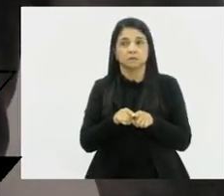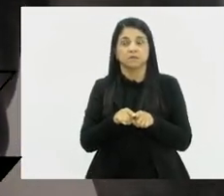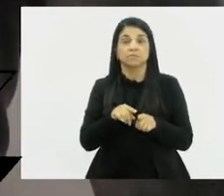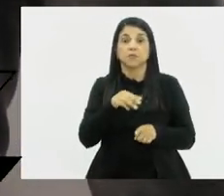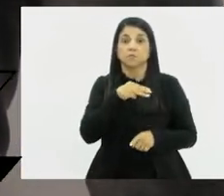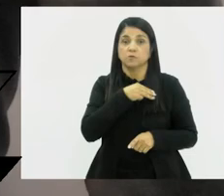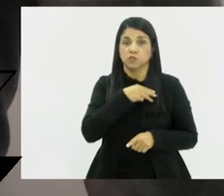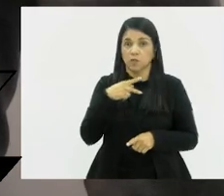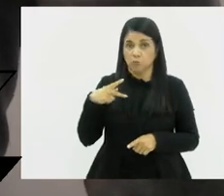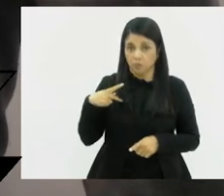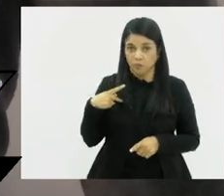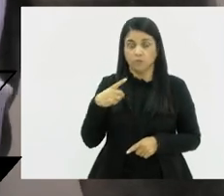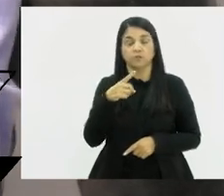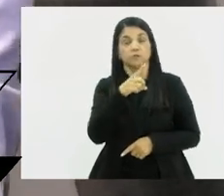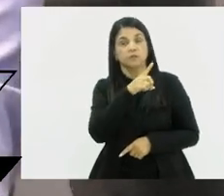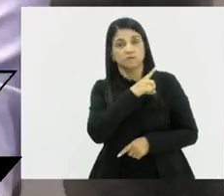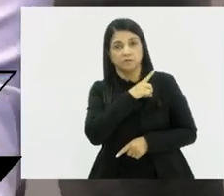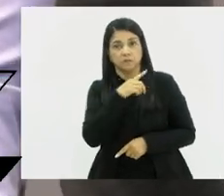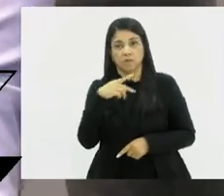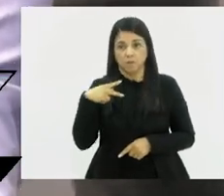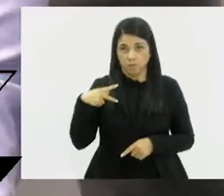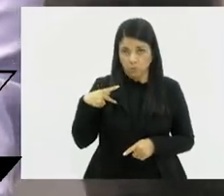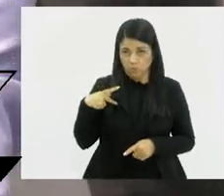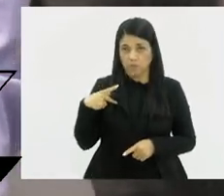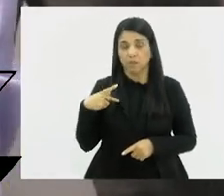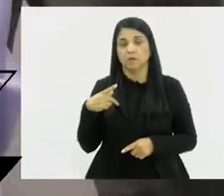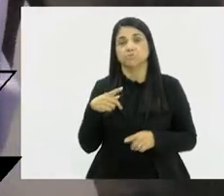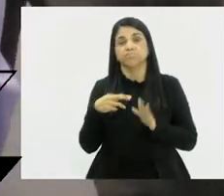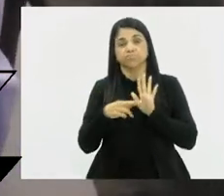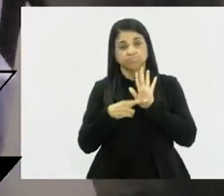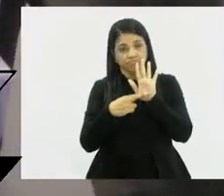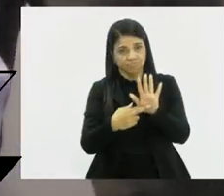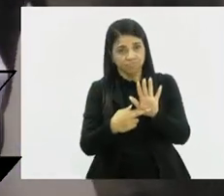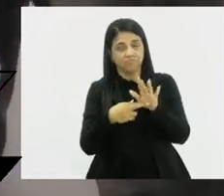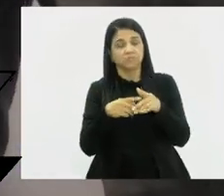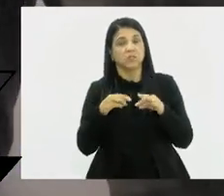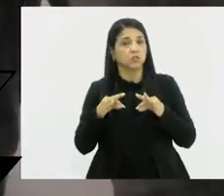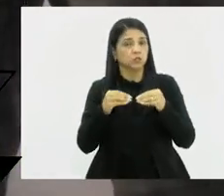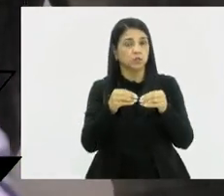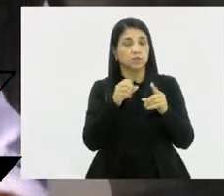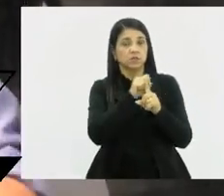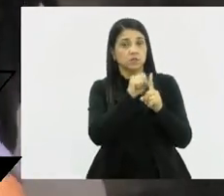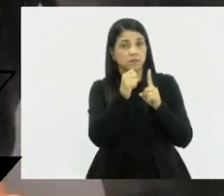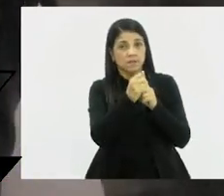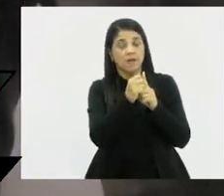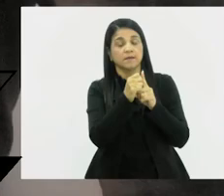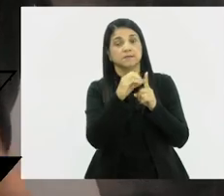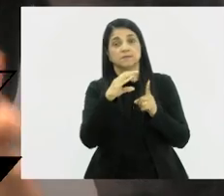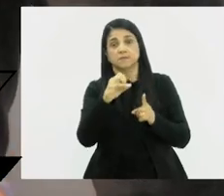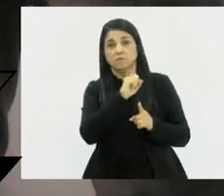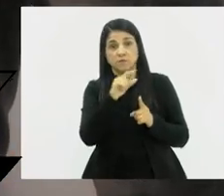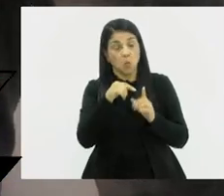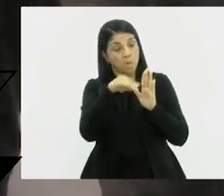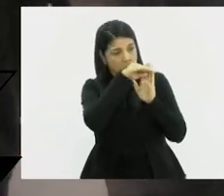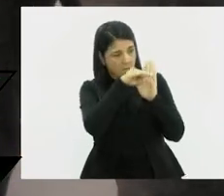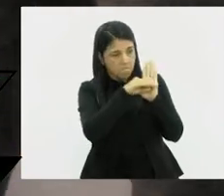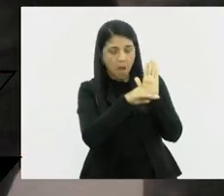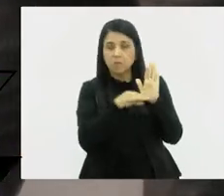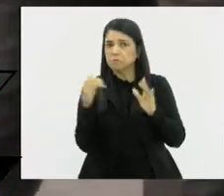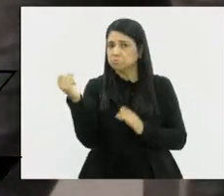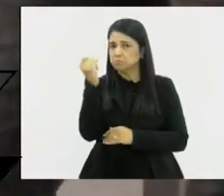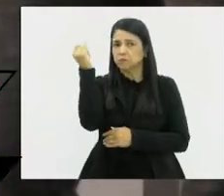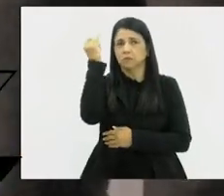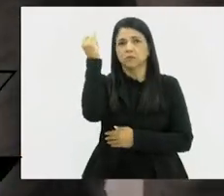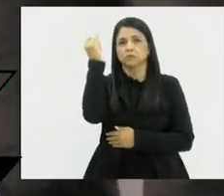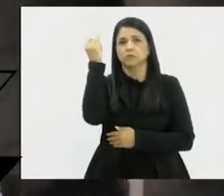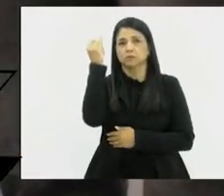Defensoria Pública. Defensoria Pública. Representa uma sociedade civil organizada, porque é uma pauta importante, uma pauta fundamental.